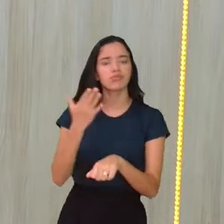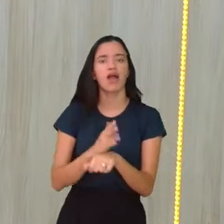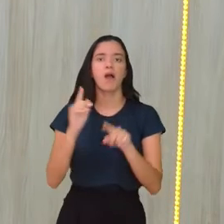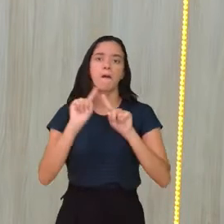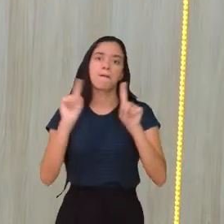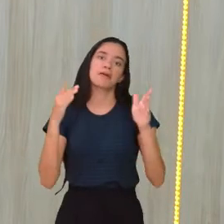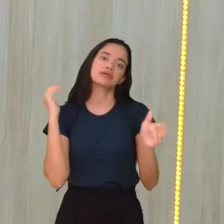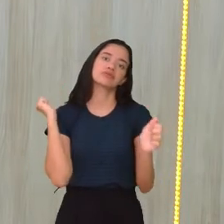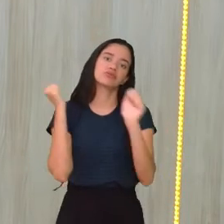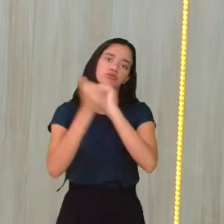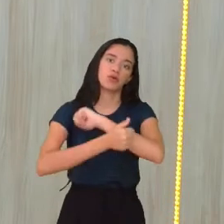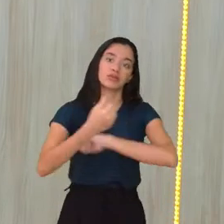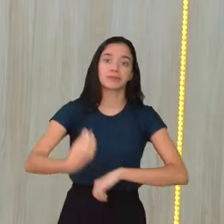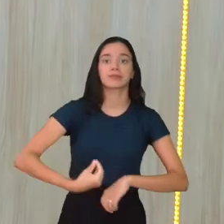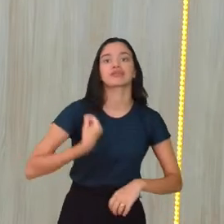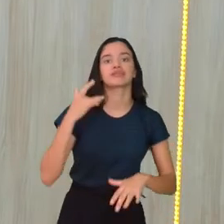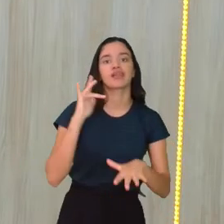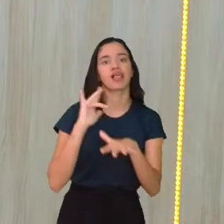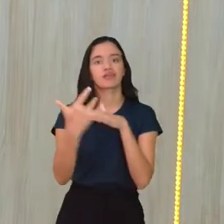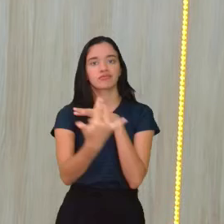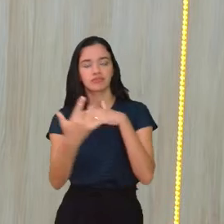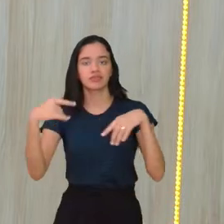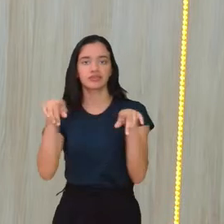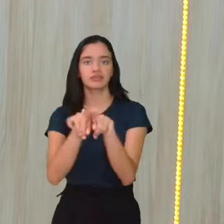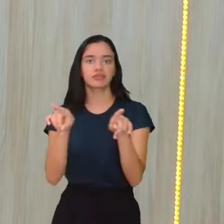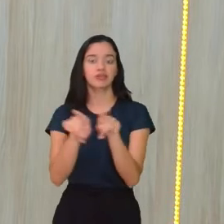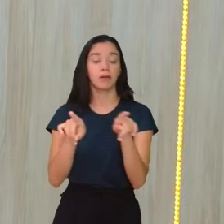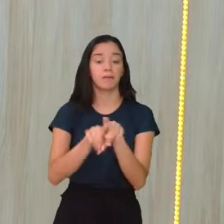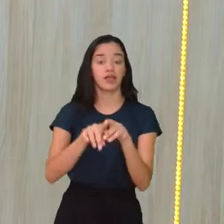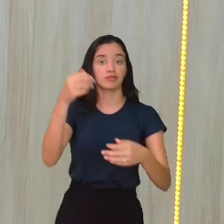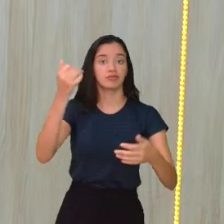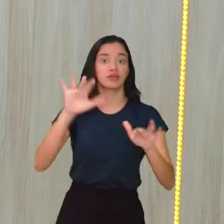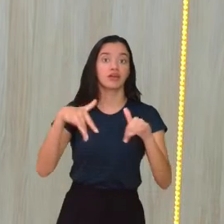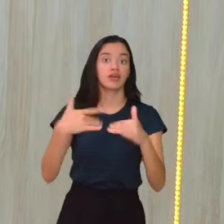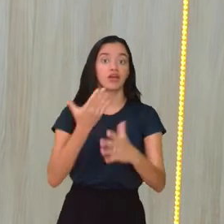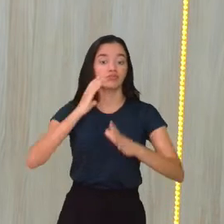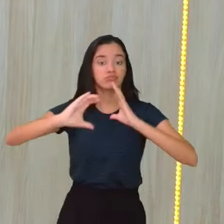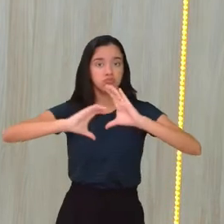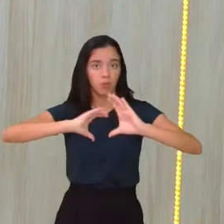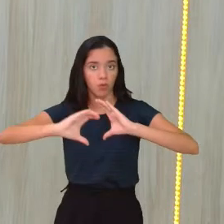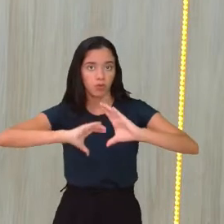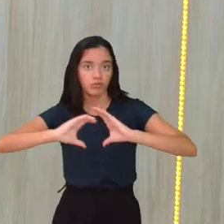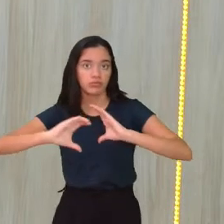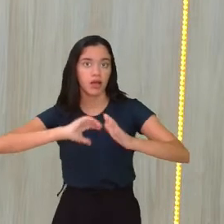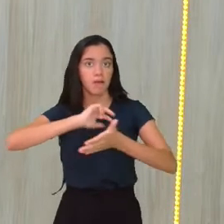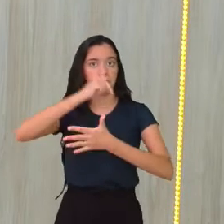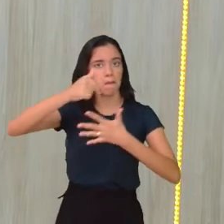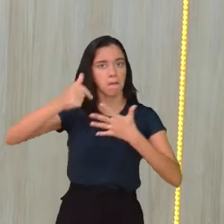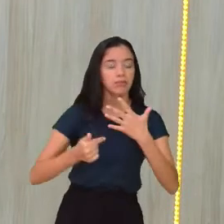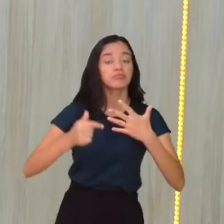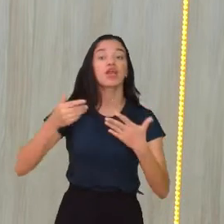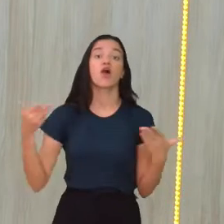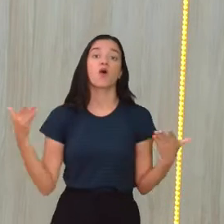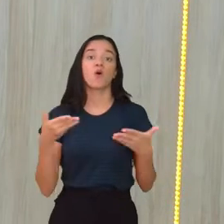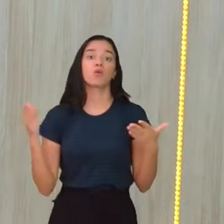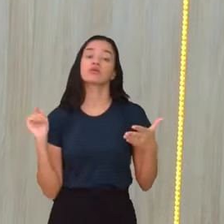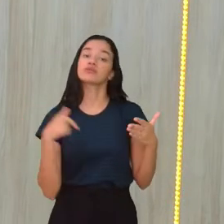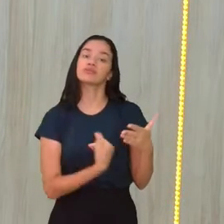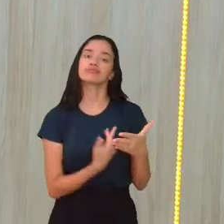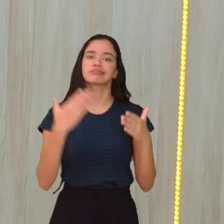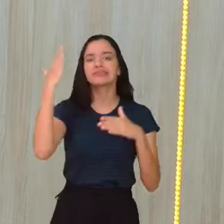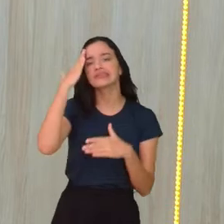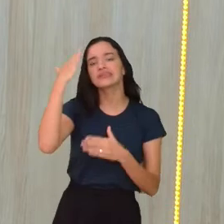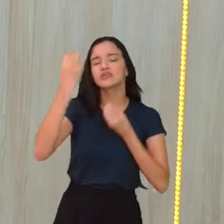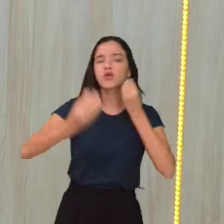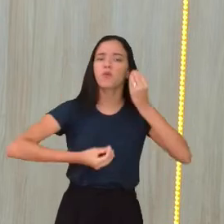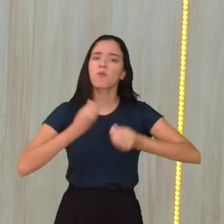mais presente, né? Tanto nas redes sociais como nos veículos de comunicação. Então, hoje a gente vai entender um pouquinho